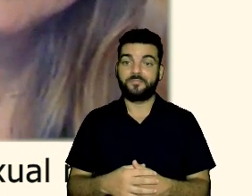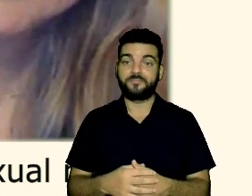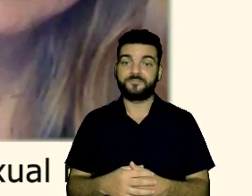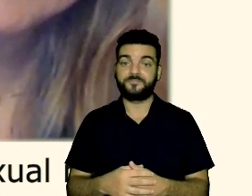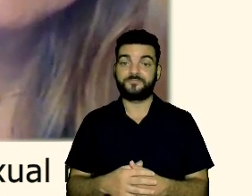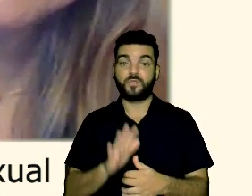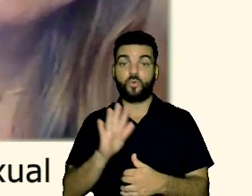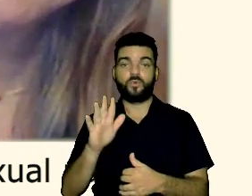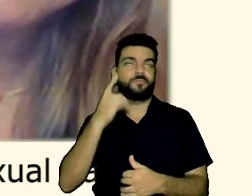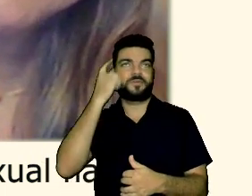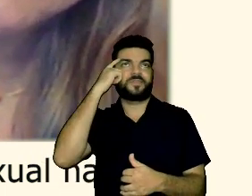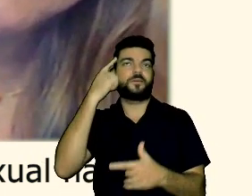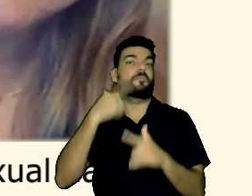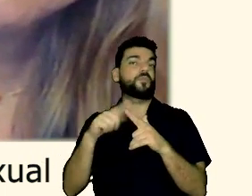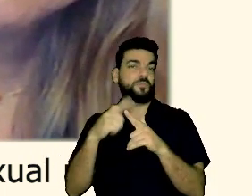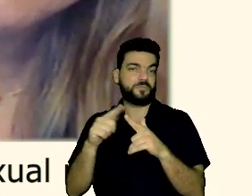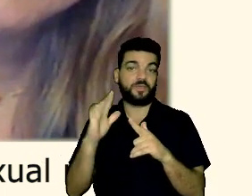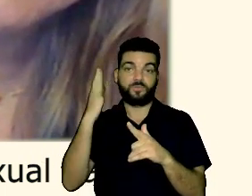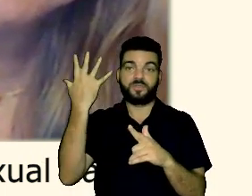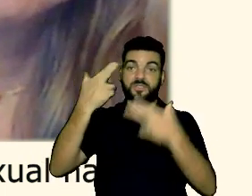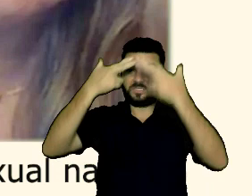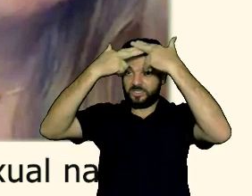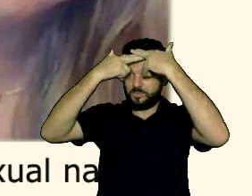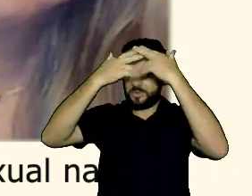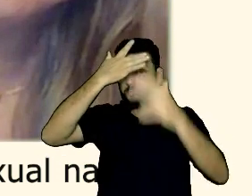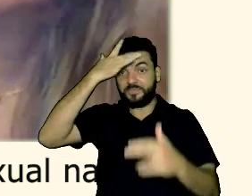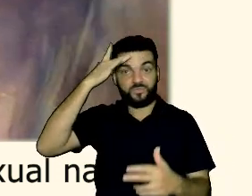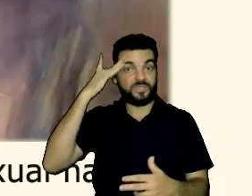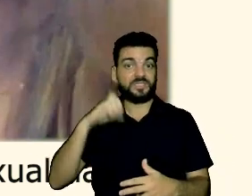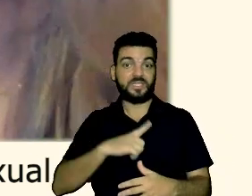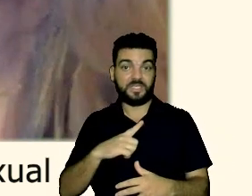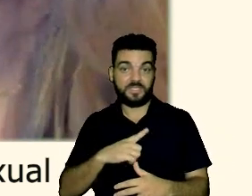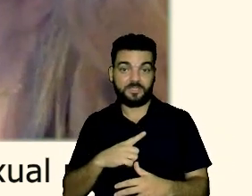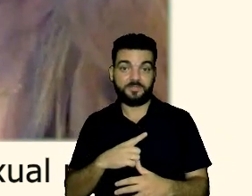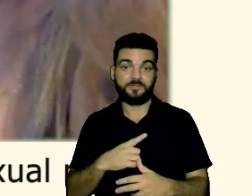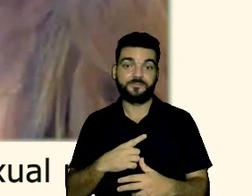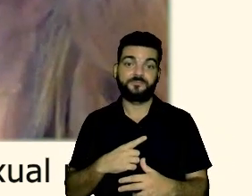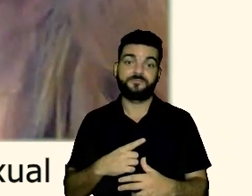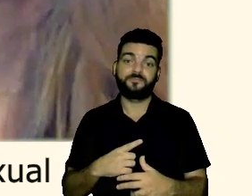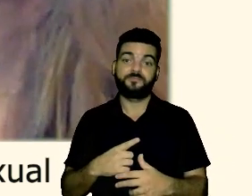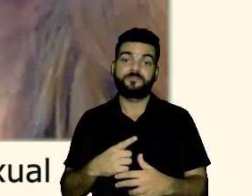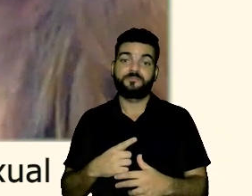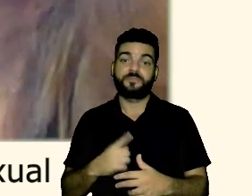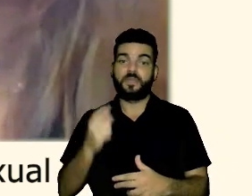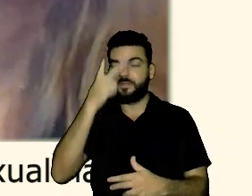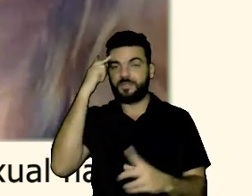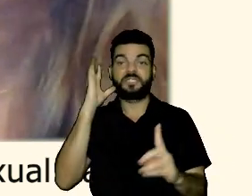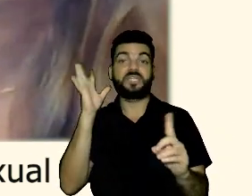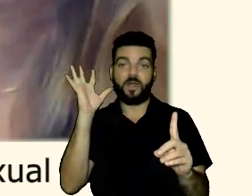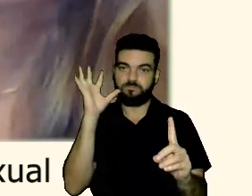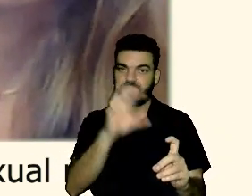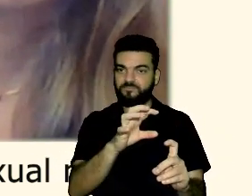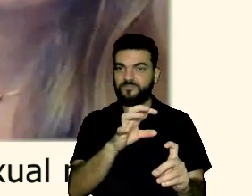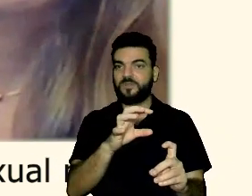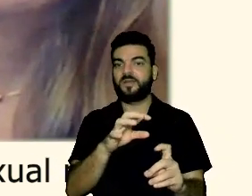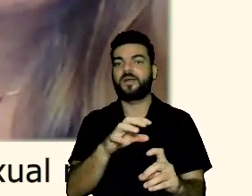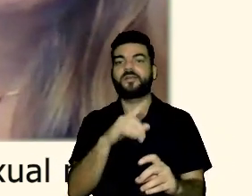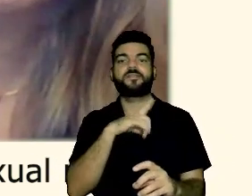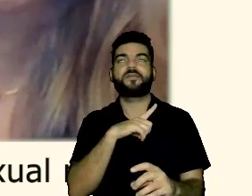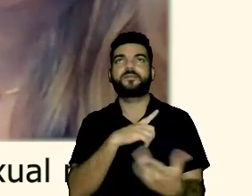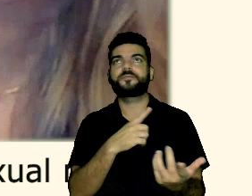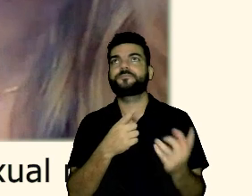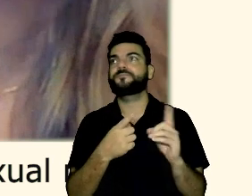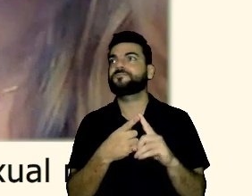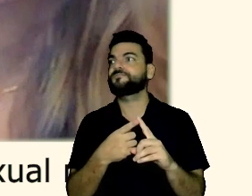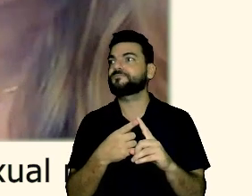escolas. Dentro dos distúrbios sofridos e as consequências que podem acontecer para as pessoas